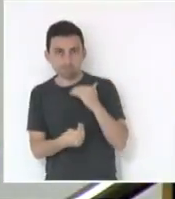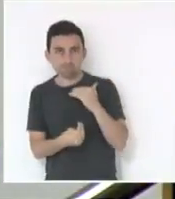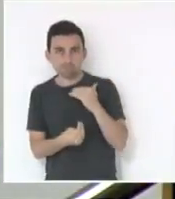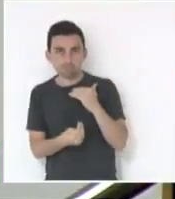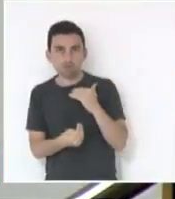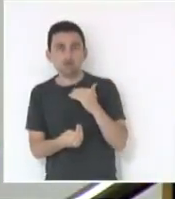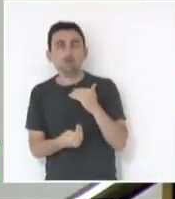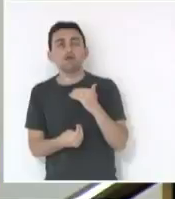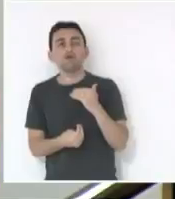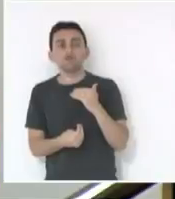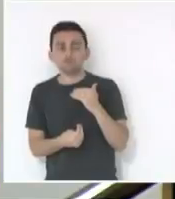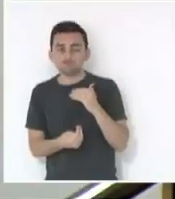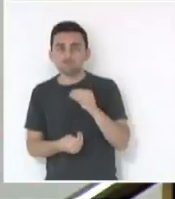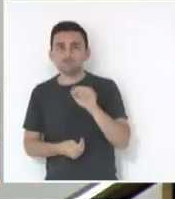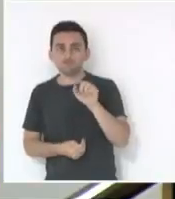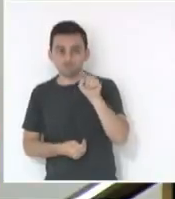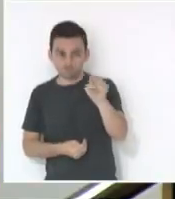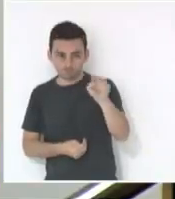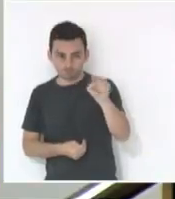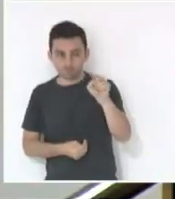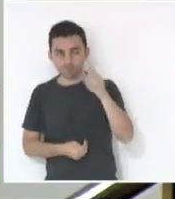encabeçasse essa questão, deputado,